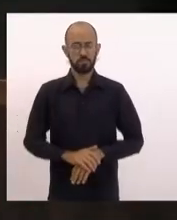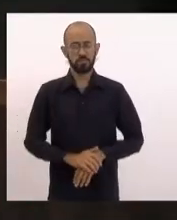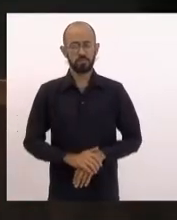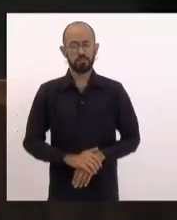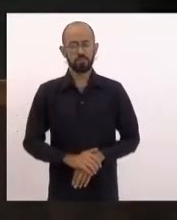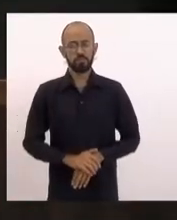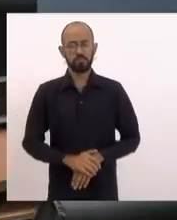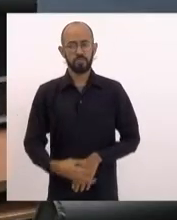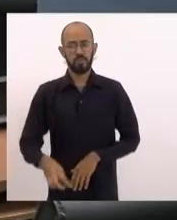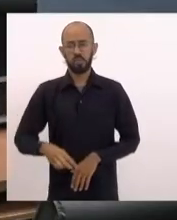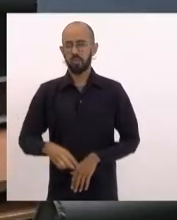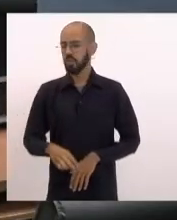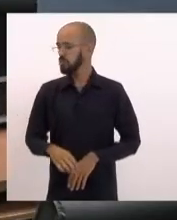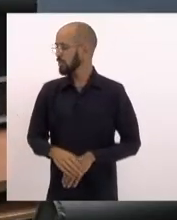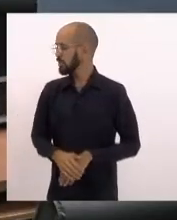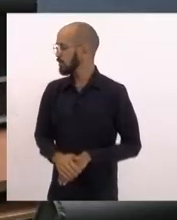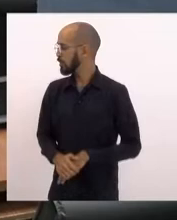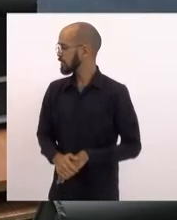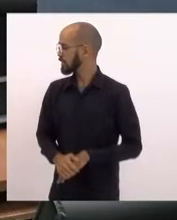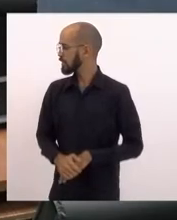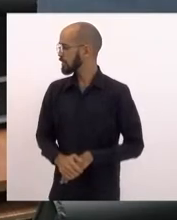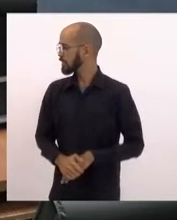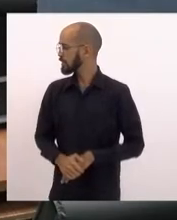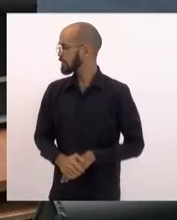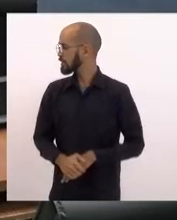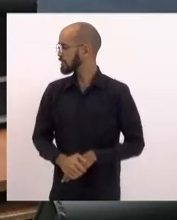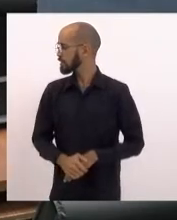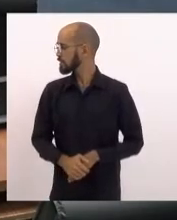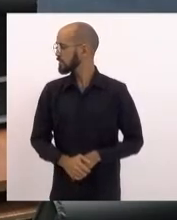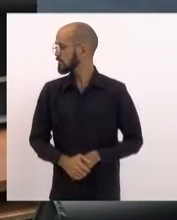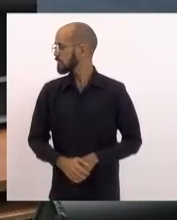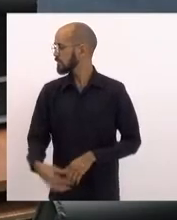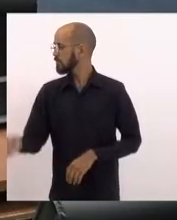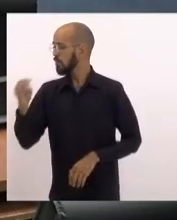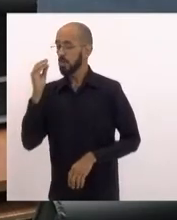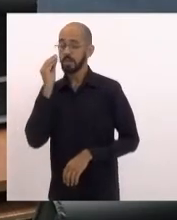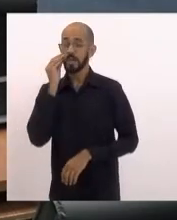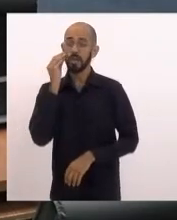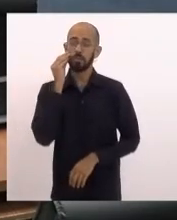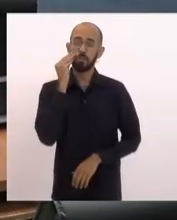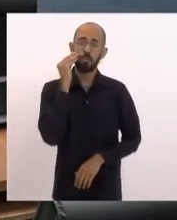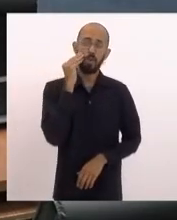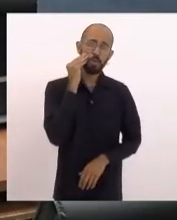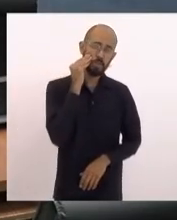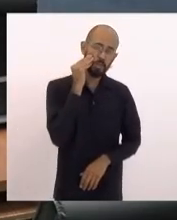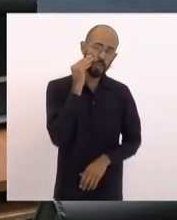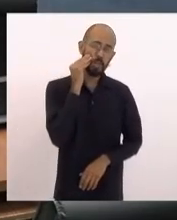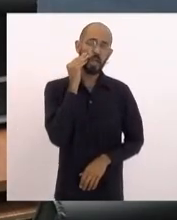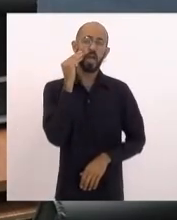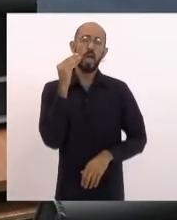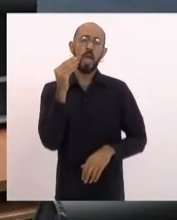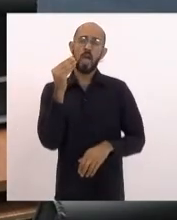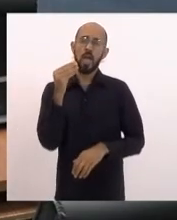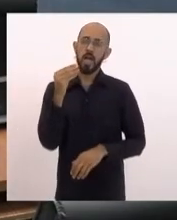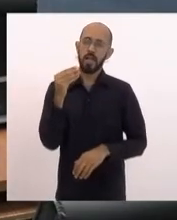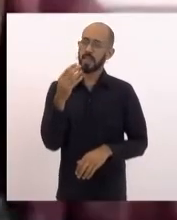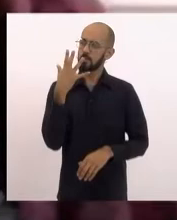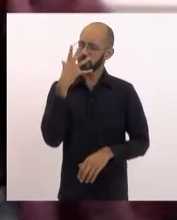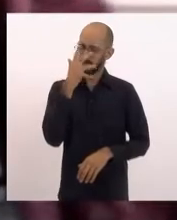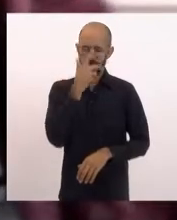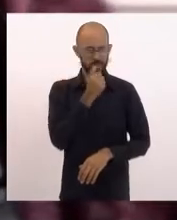discutir? Está bonita, dona Mônica, parabéns. Olha o sorriso. Obrigada, presidente,